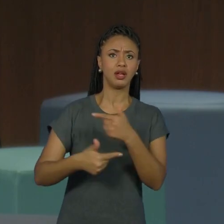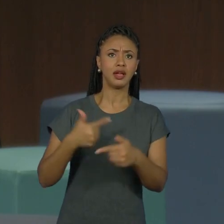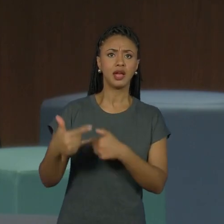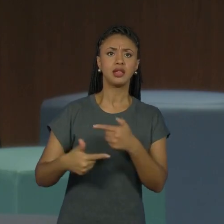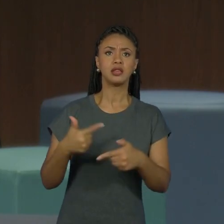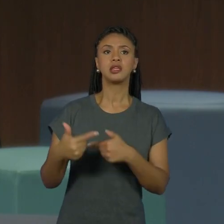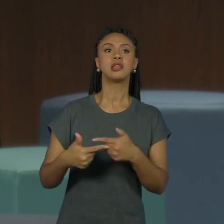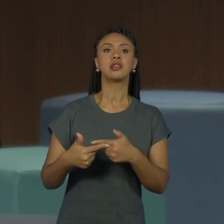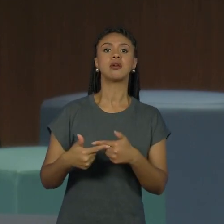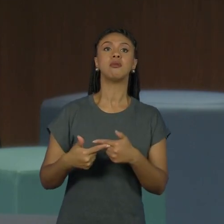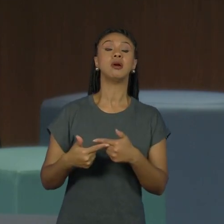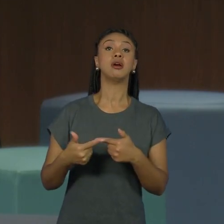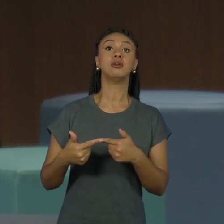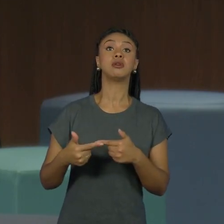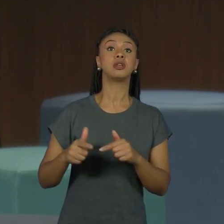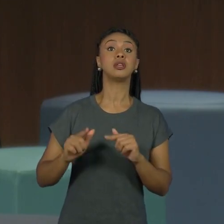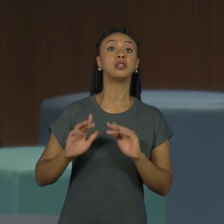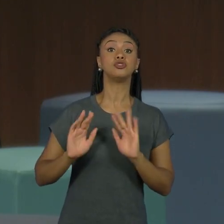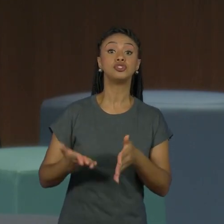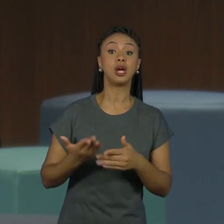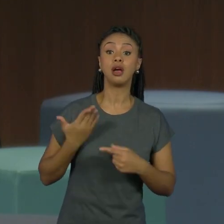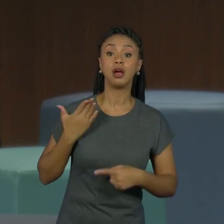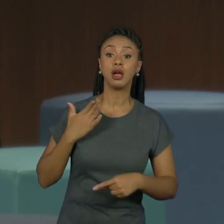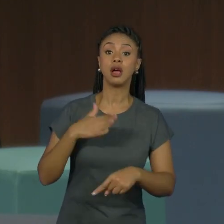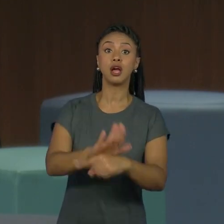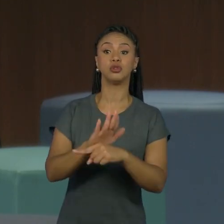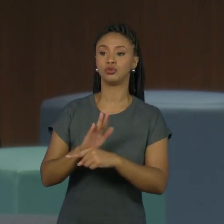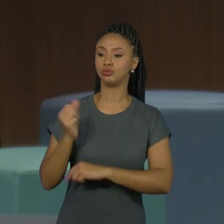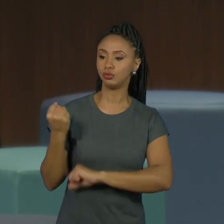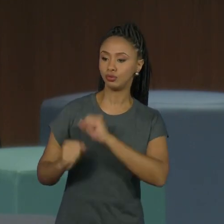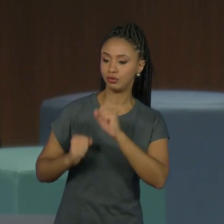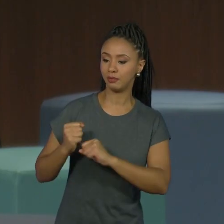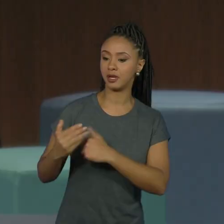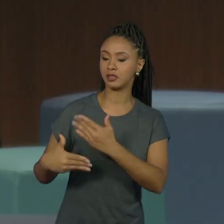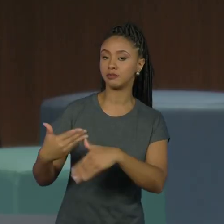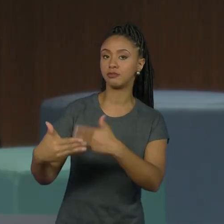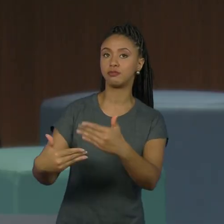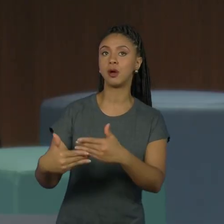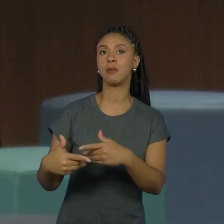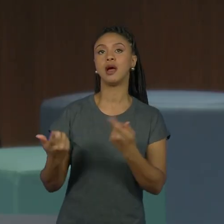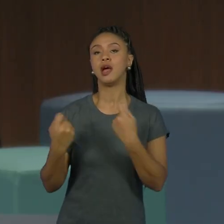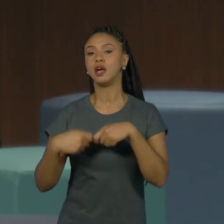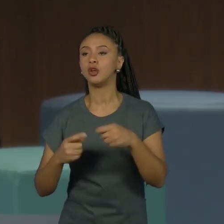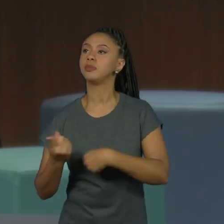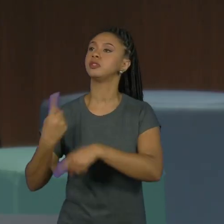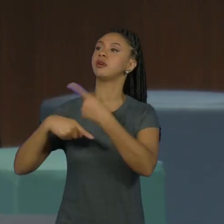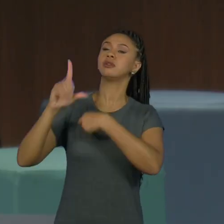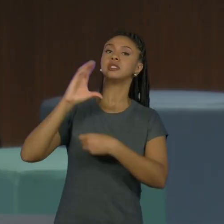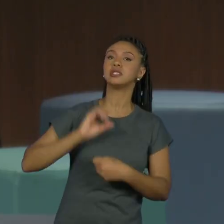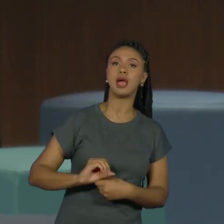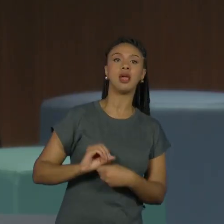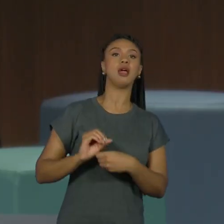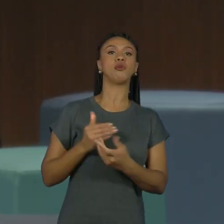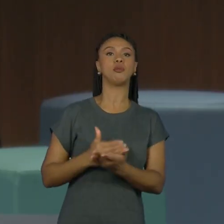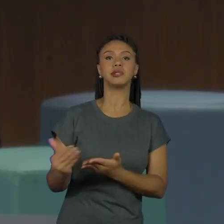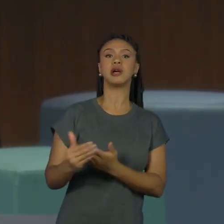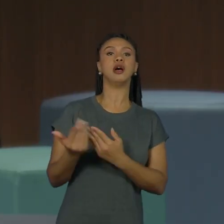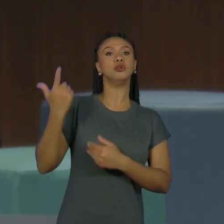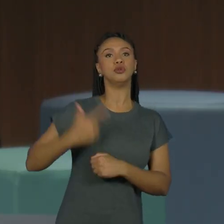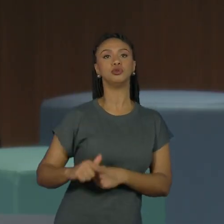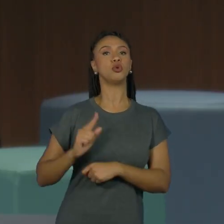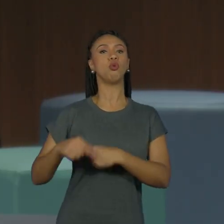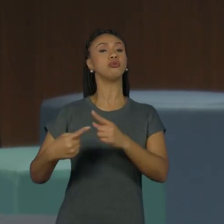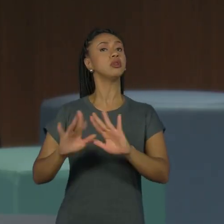foram desenvolvidos e isso ajuda a empresa a não ter que partir do zero, ela já ter